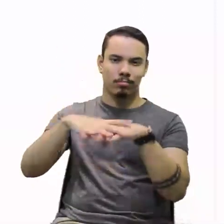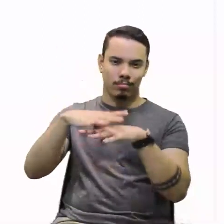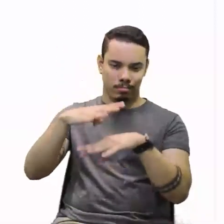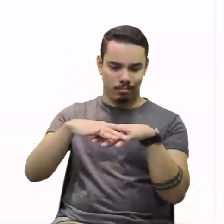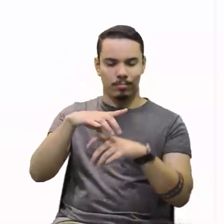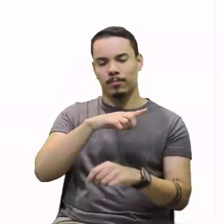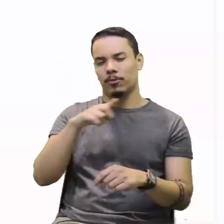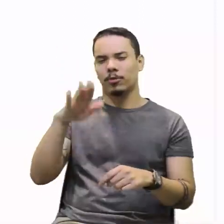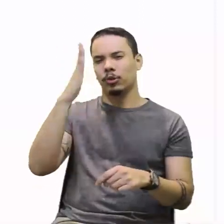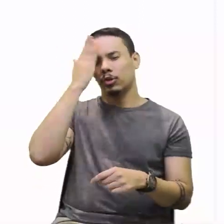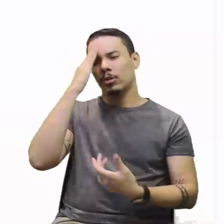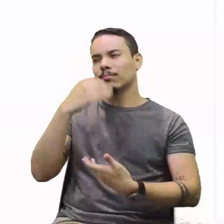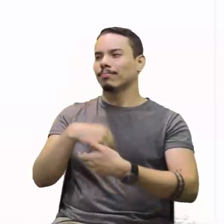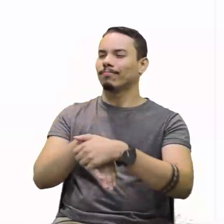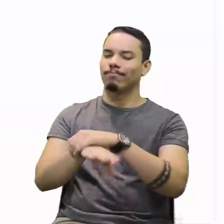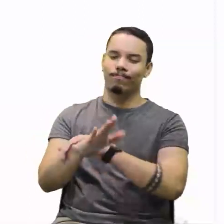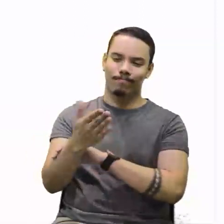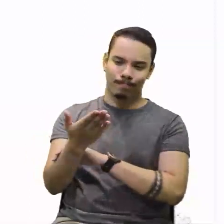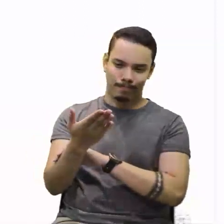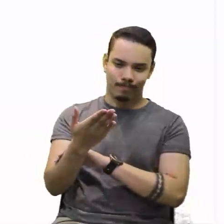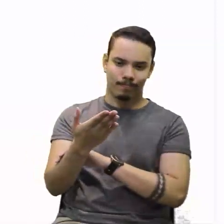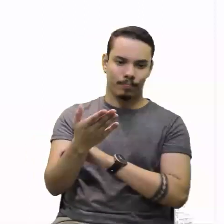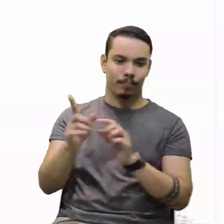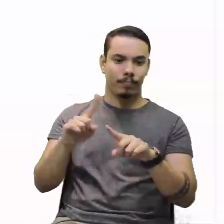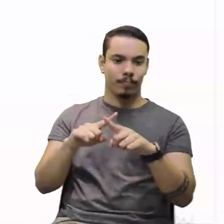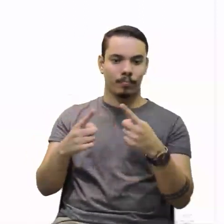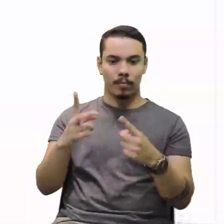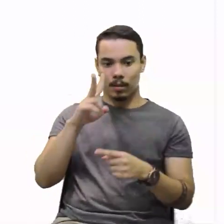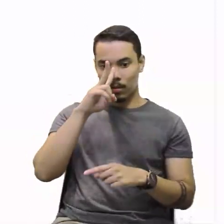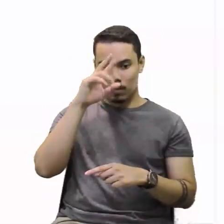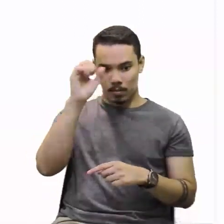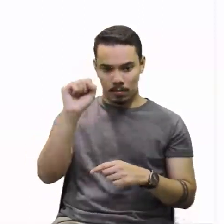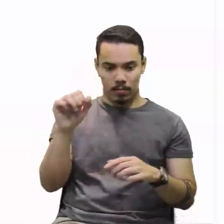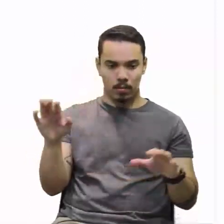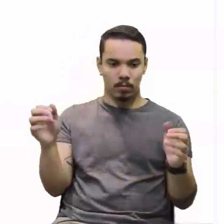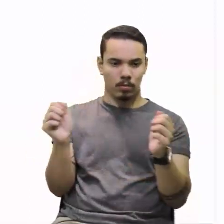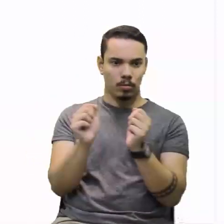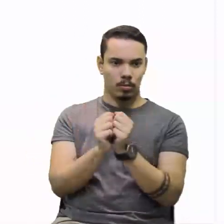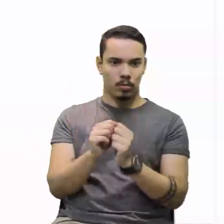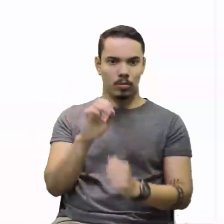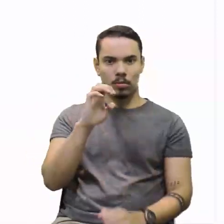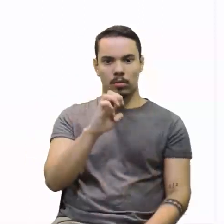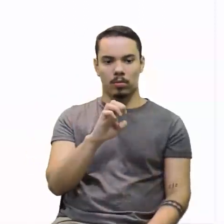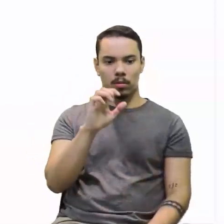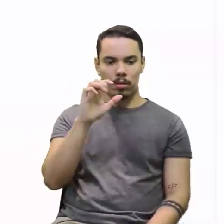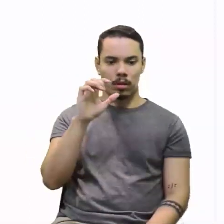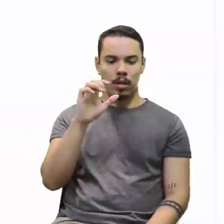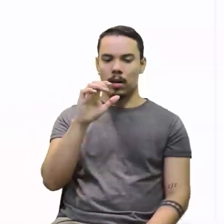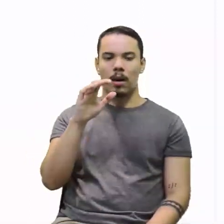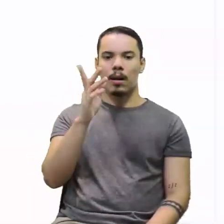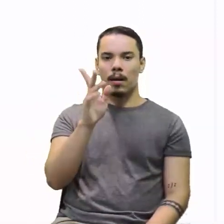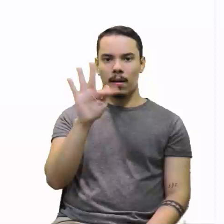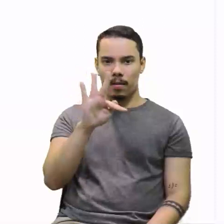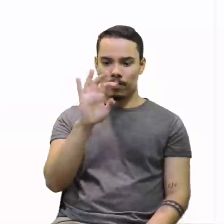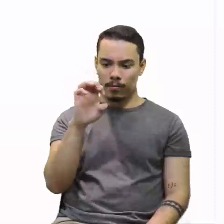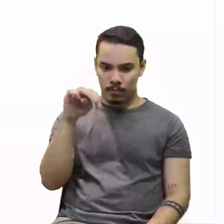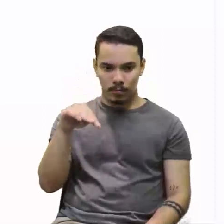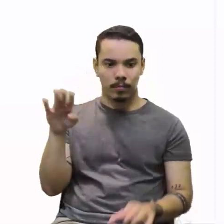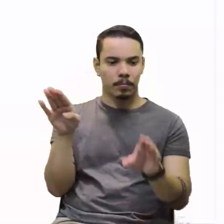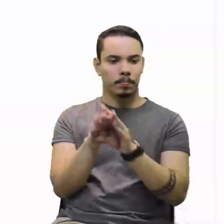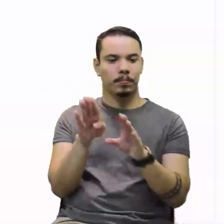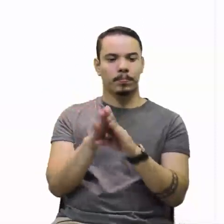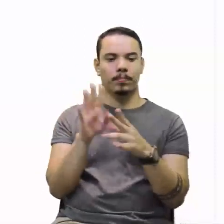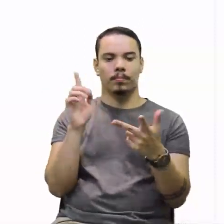Certo? A força eletromotriz induzida, depois do sentido da corrente no circuito,